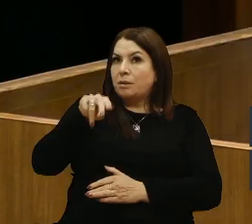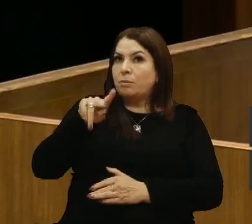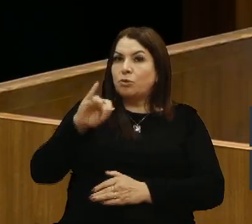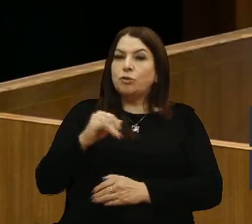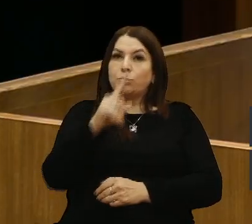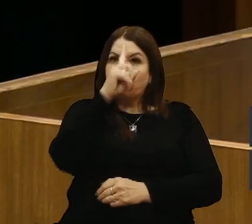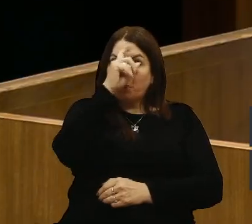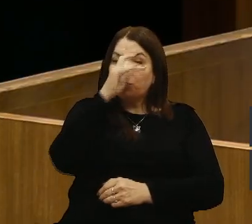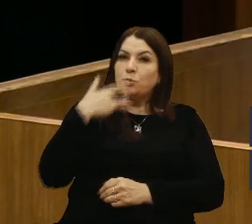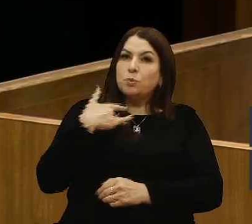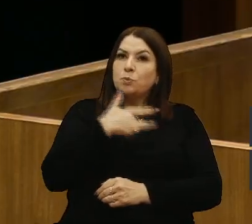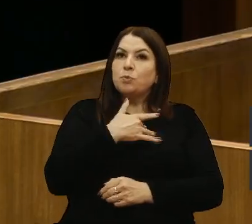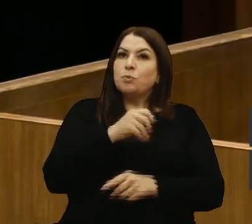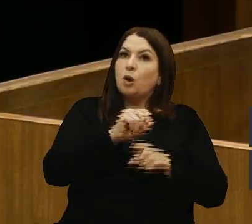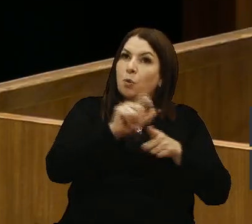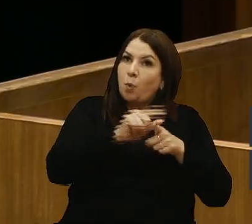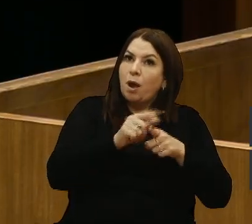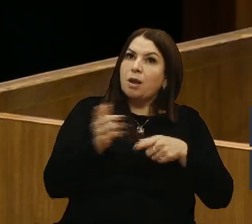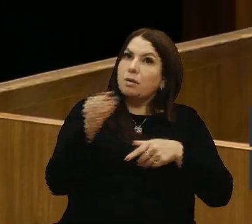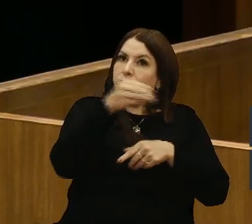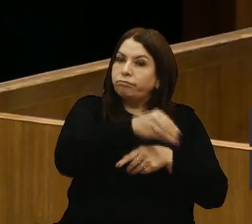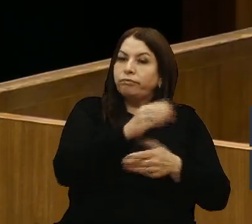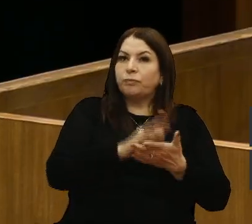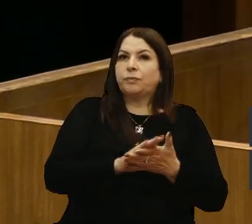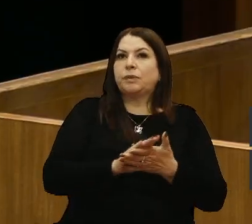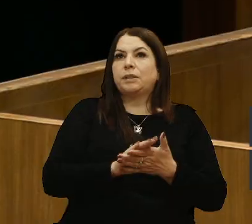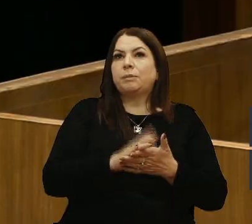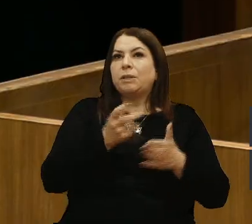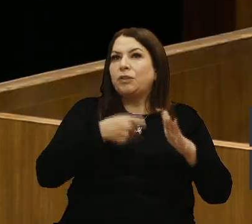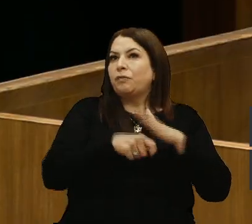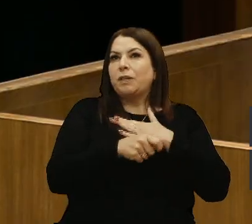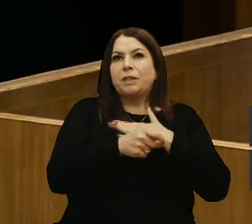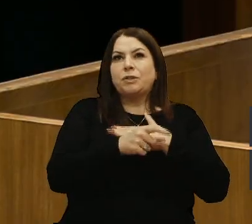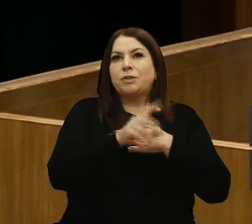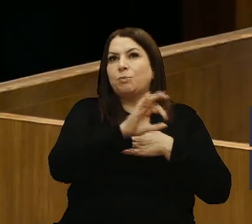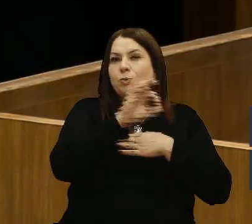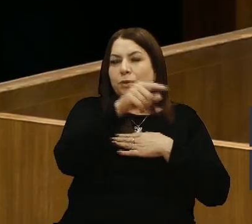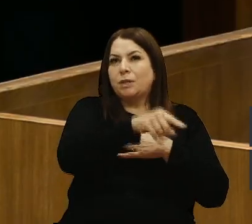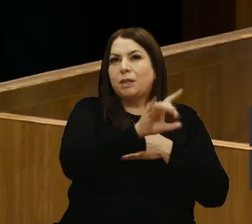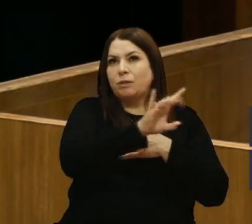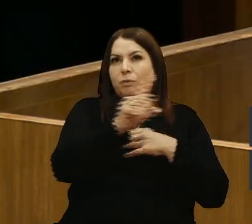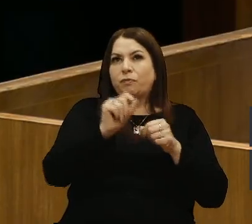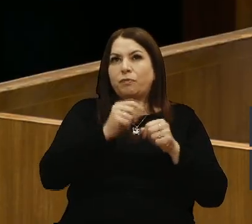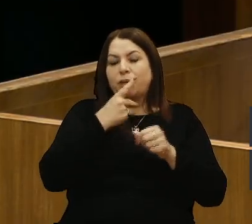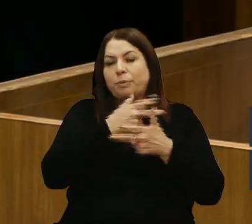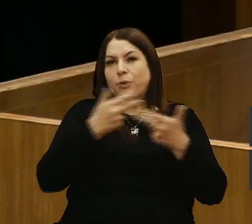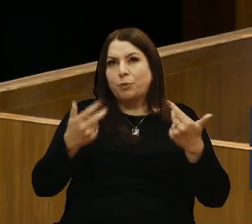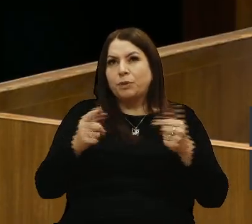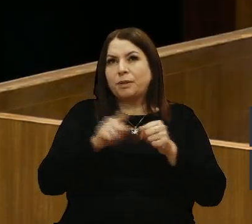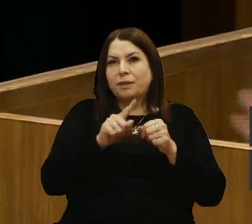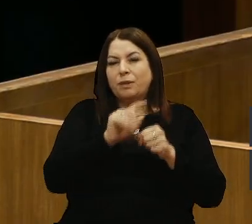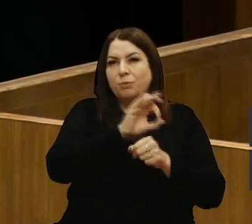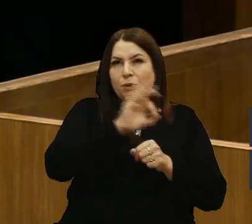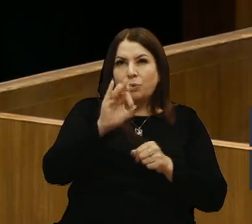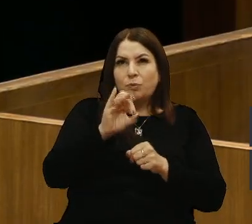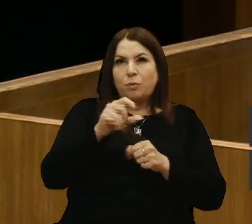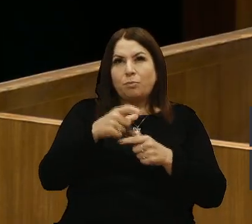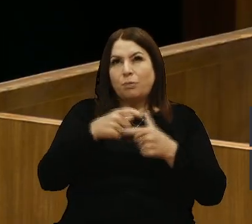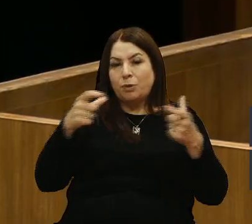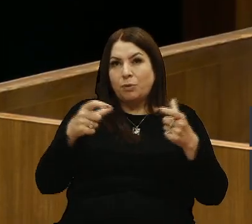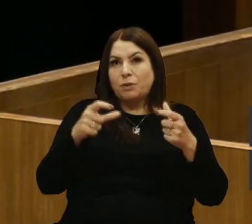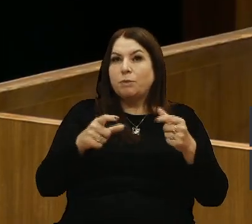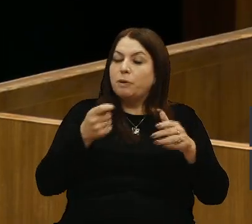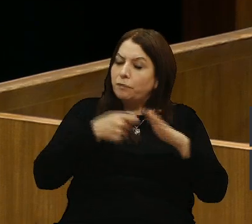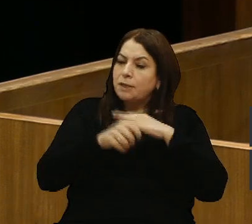Saúde, alugar uma parte lá, colocar lá, mas já investe tantos por cento, cada um fala uma coisa, mas já tem um percentual grande, mas que